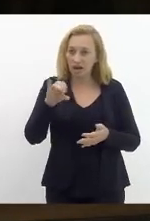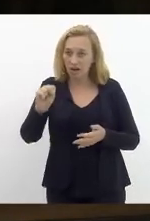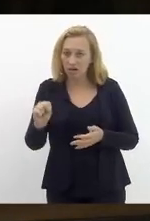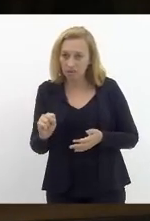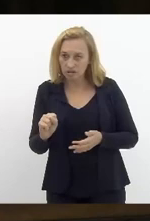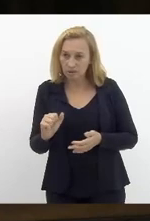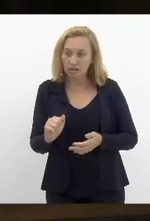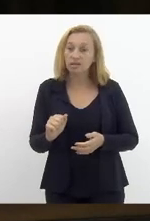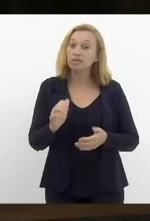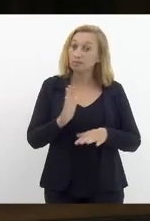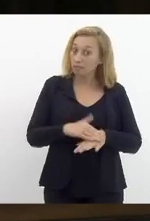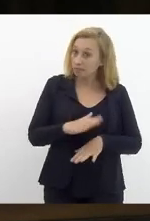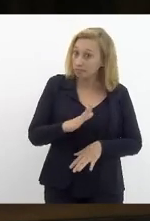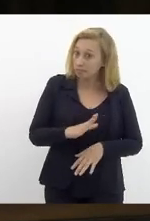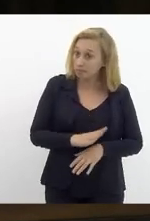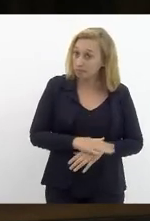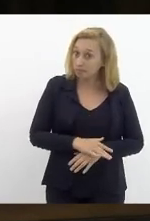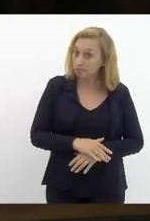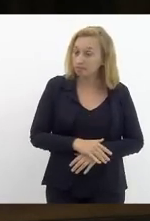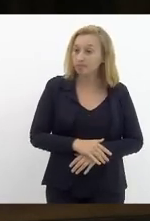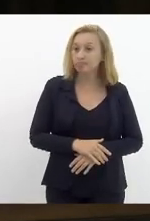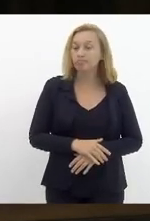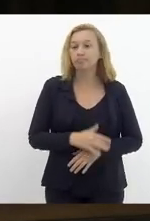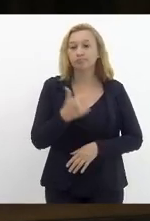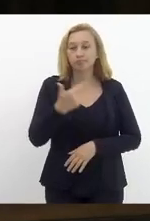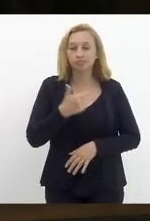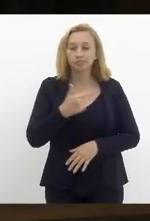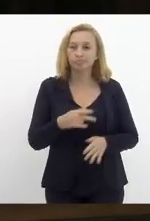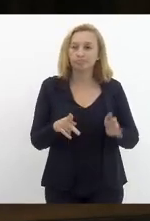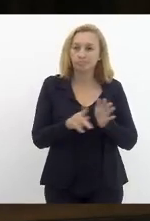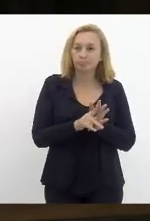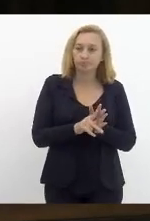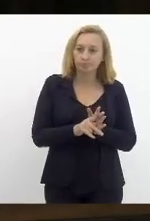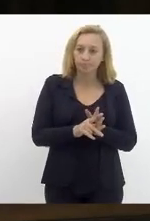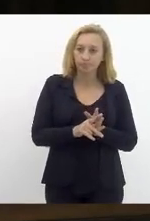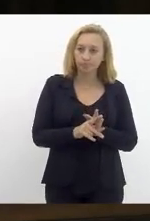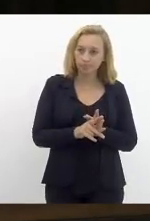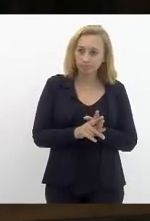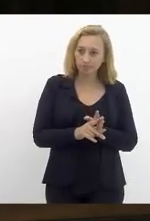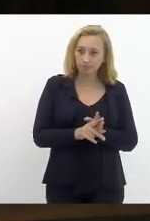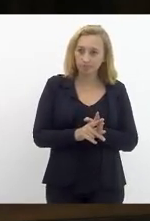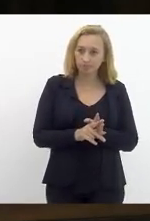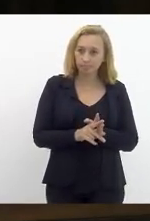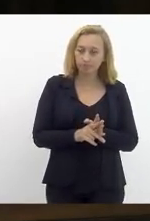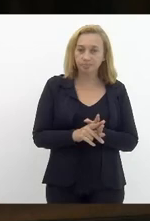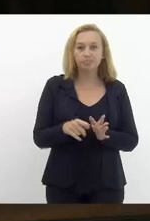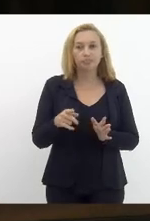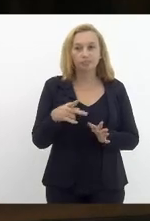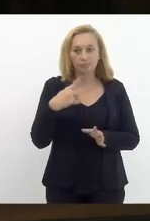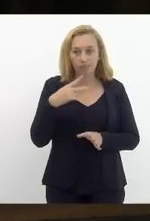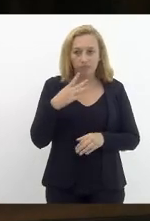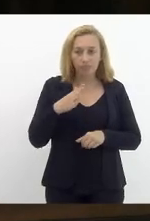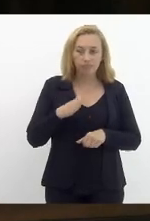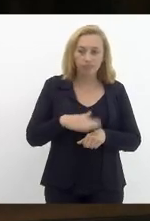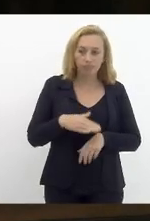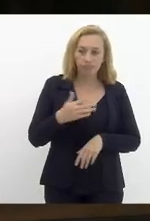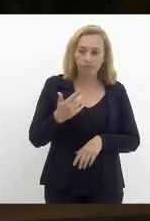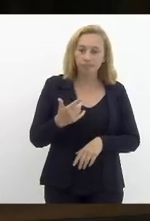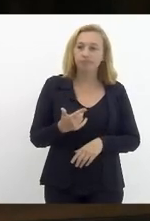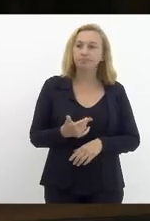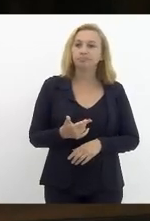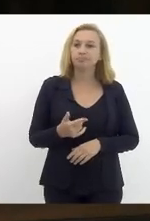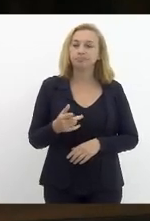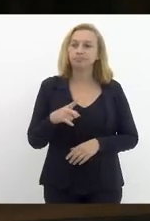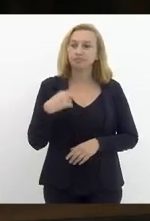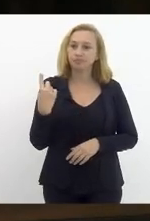cláusula. E mais, esse segundo projeto, né, a gente vai estar repercutindo de novo nas